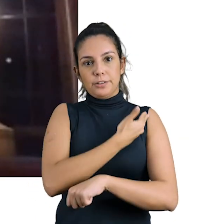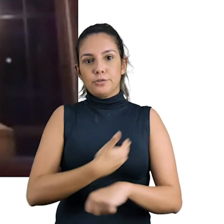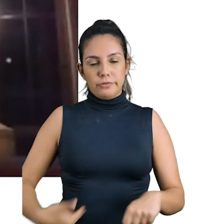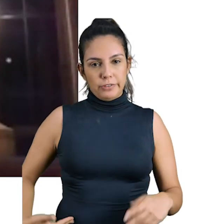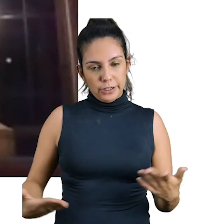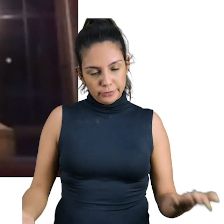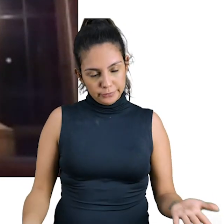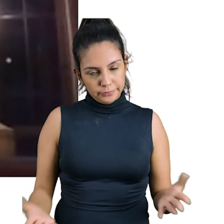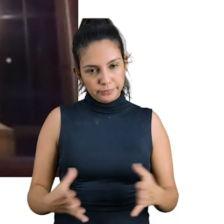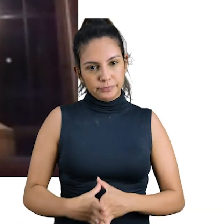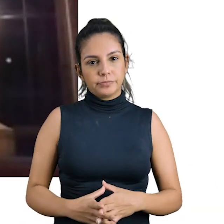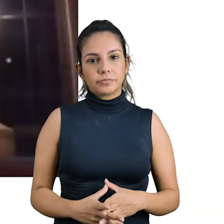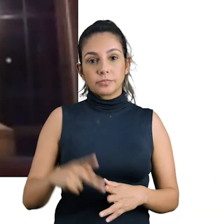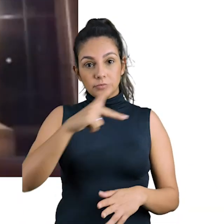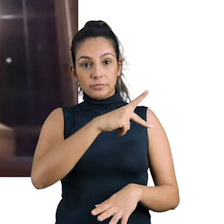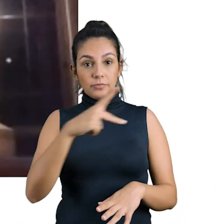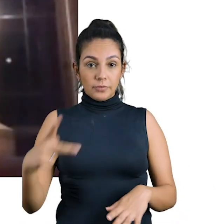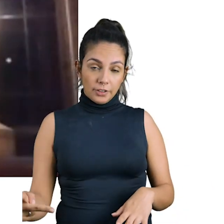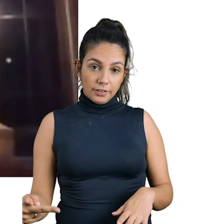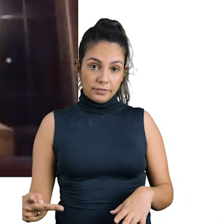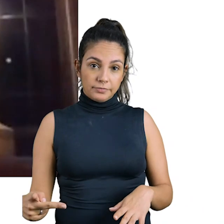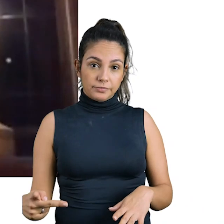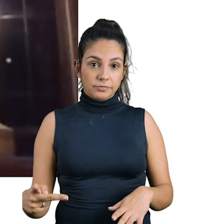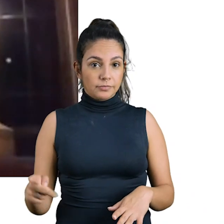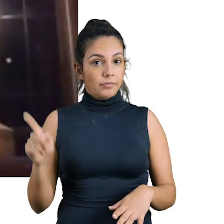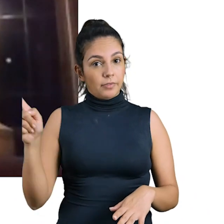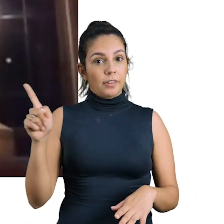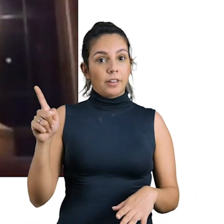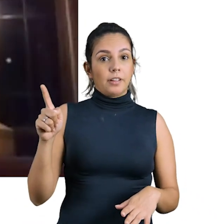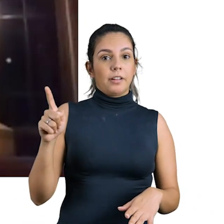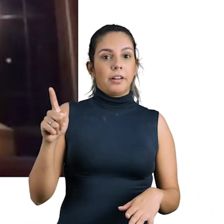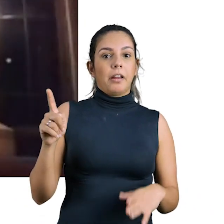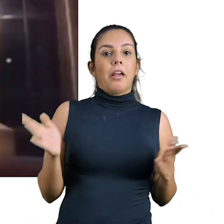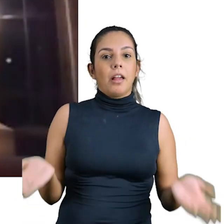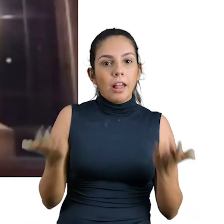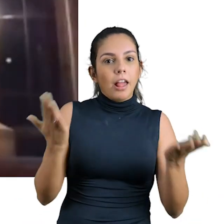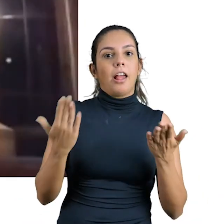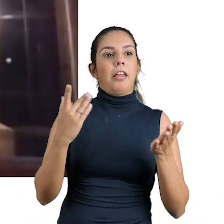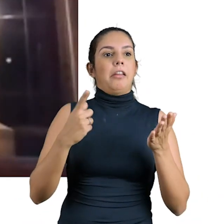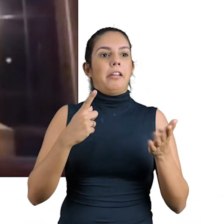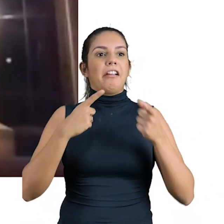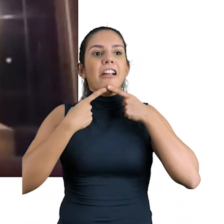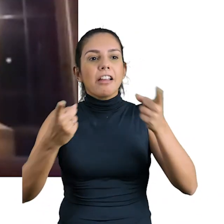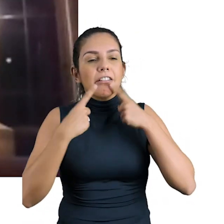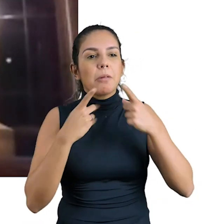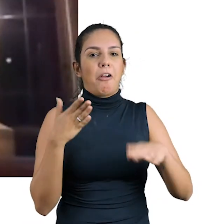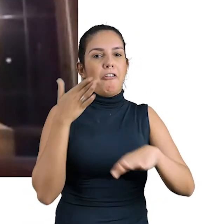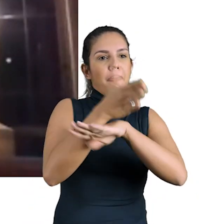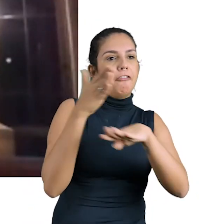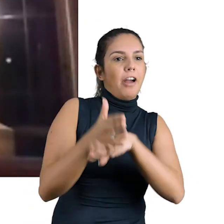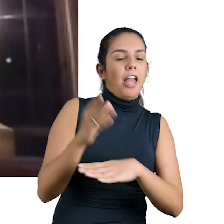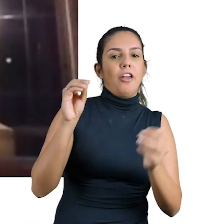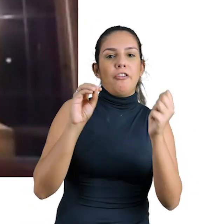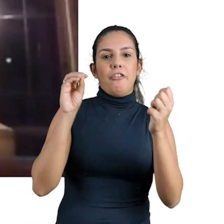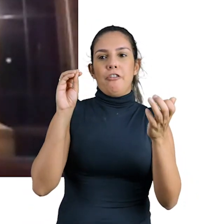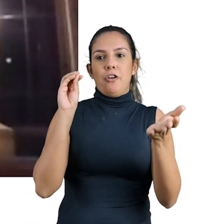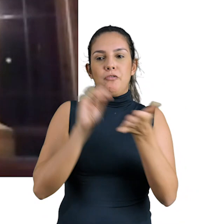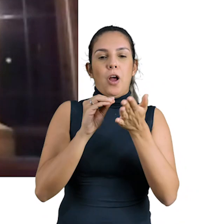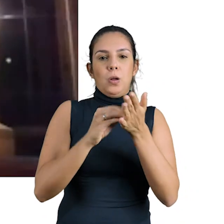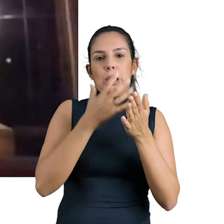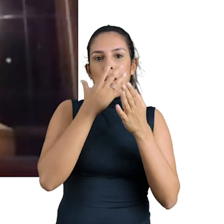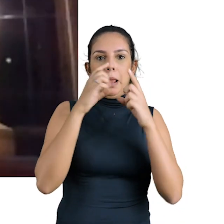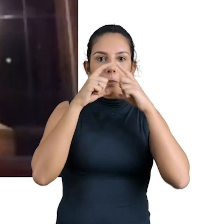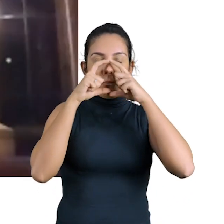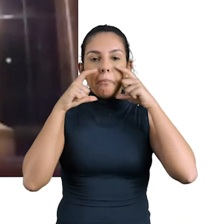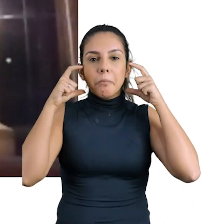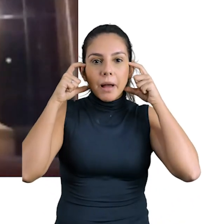exemplo no governo, né? Ou seja, um presidente que estimula manifestações, que vai a manifestações